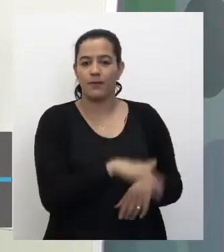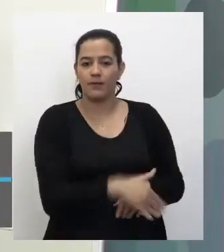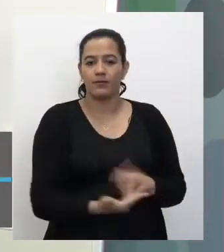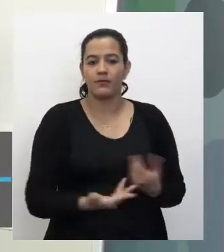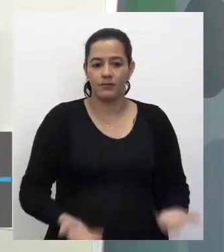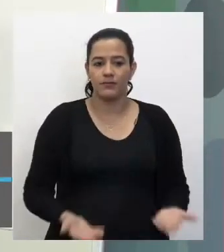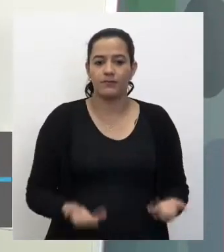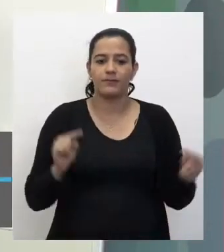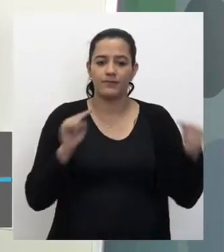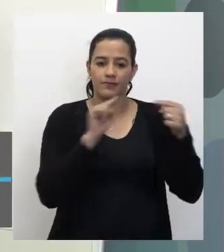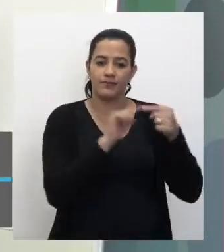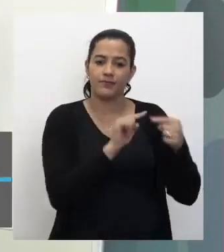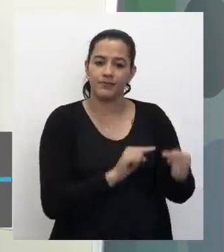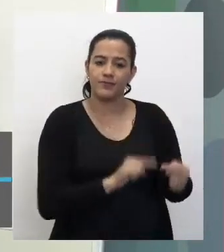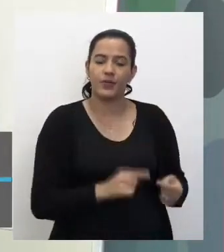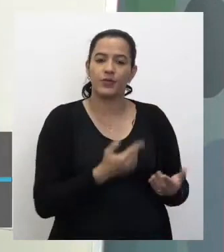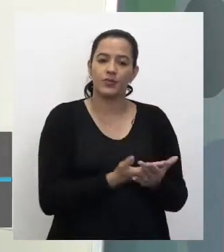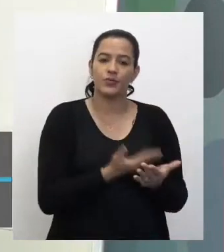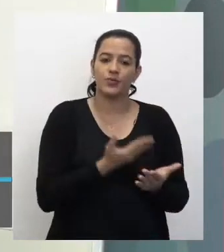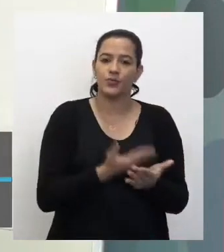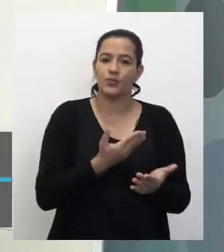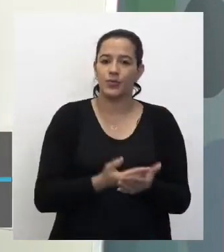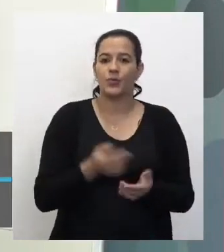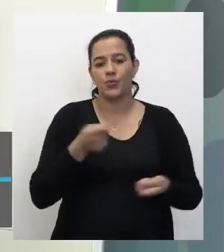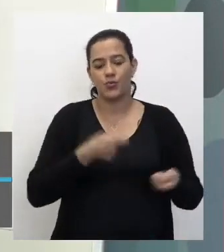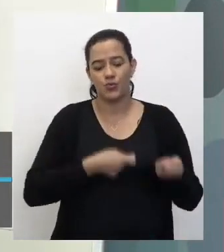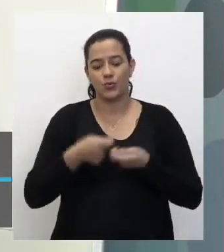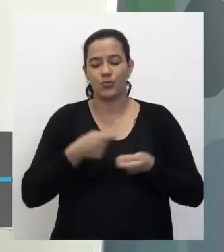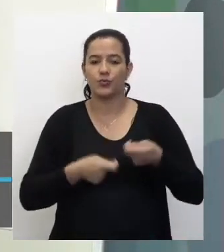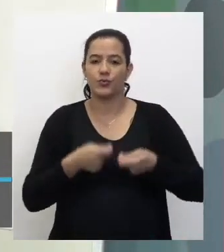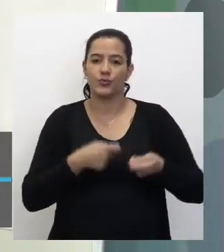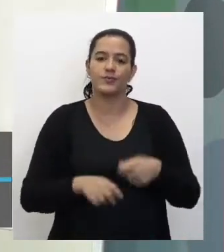algo relacionado ao que a gente estudou de consumo